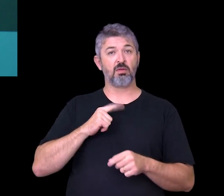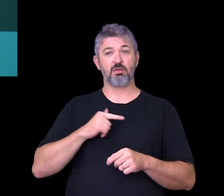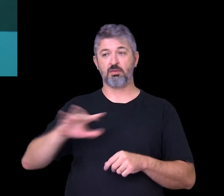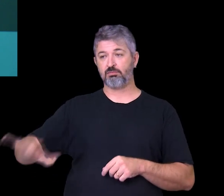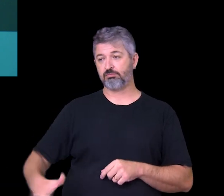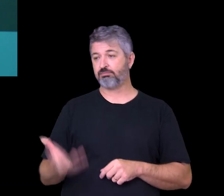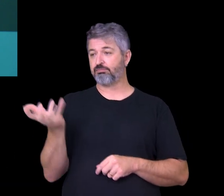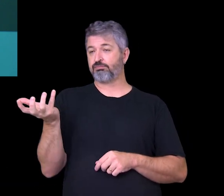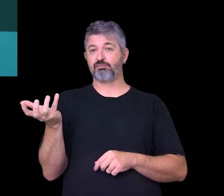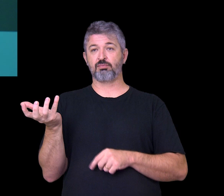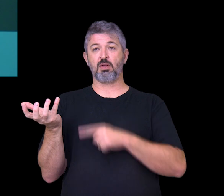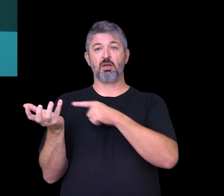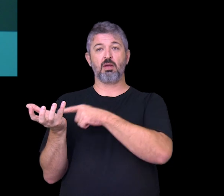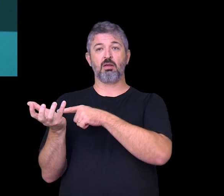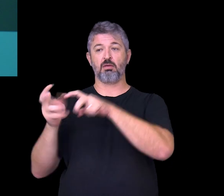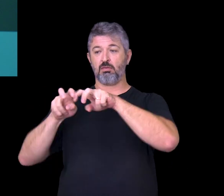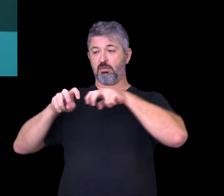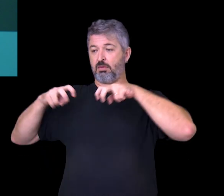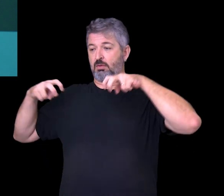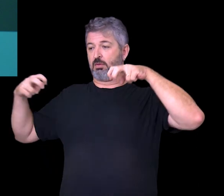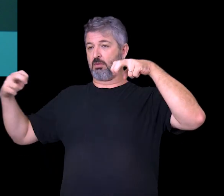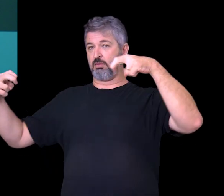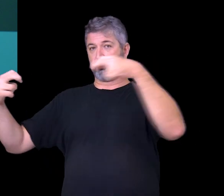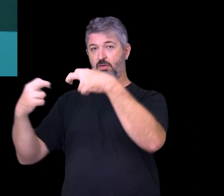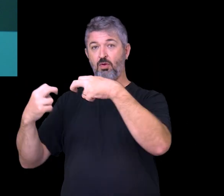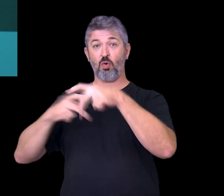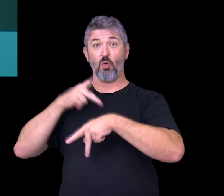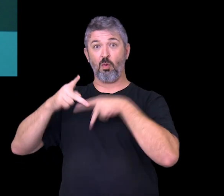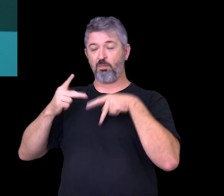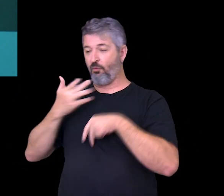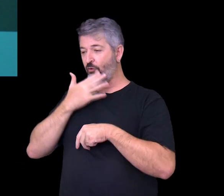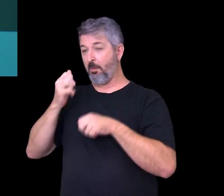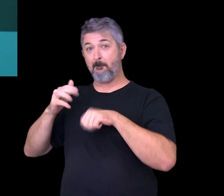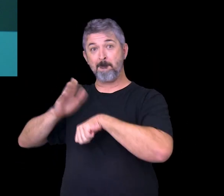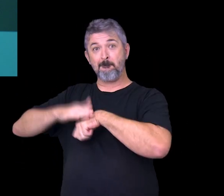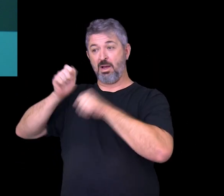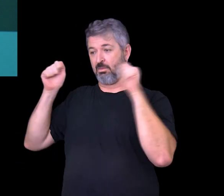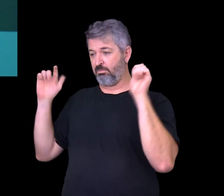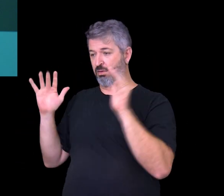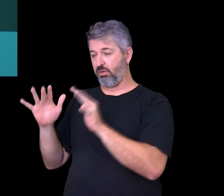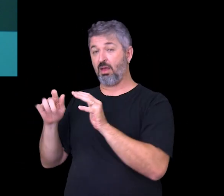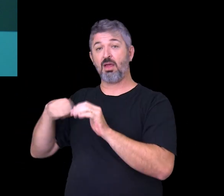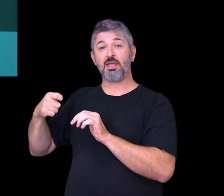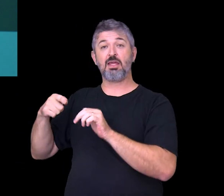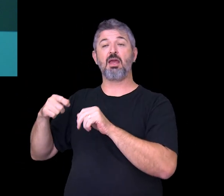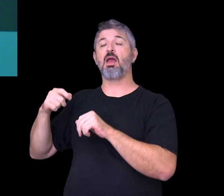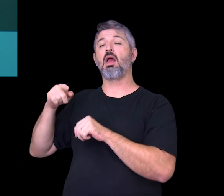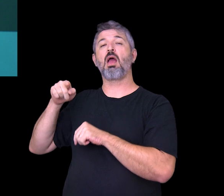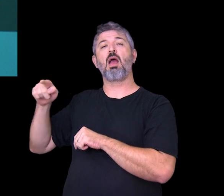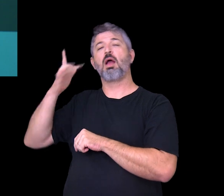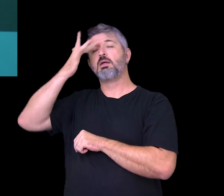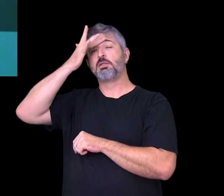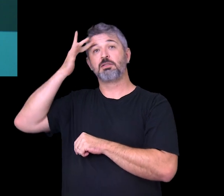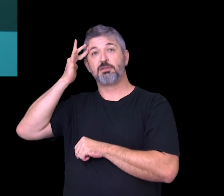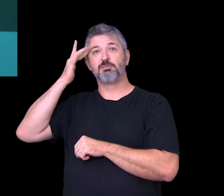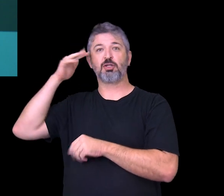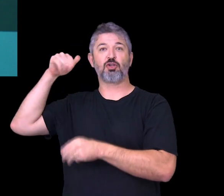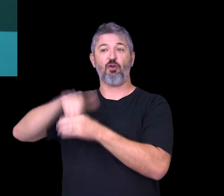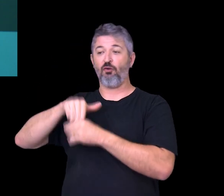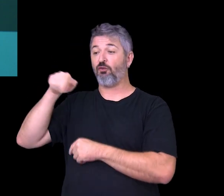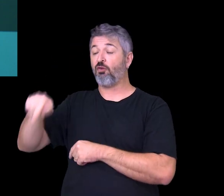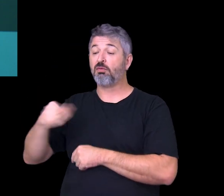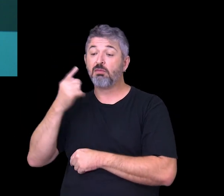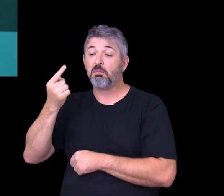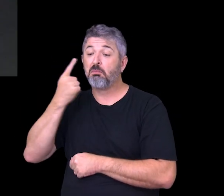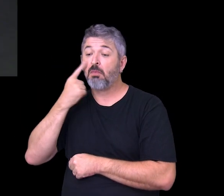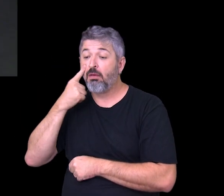fez uma grande arquibancada para que o povo assistisse o que os seus escolhidos estavam discutindo, se eles realmente estavam cumprindo com aquilo que estava